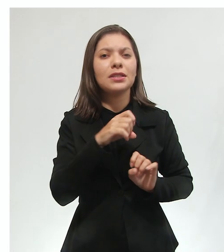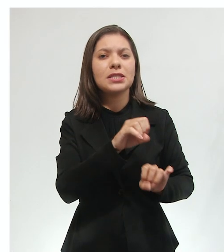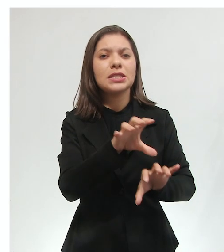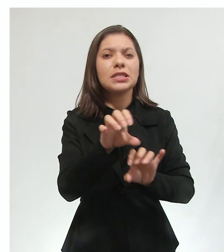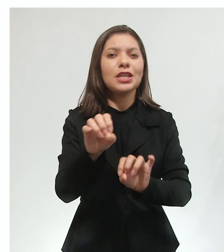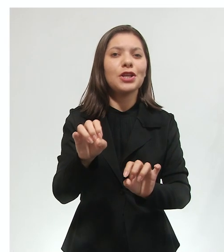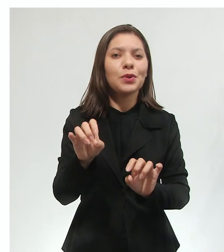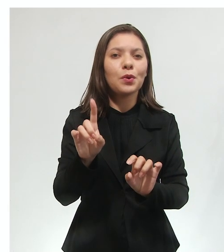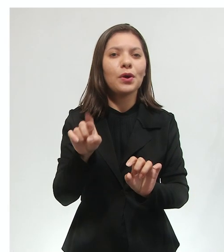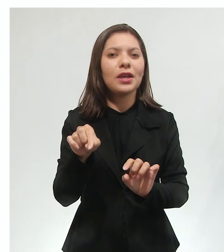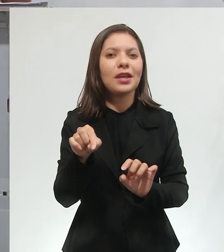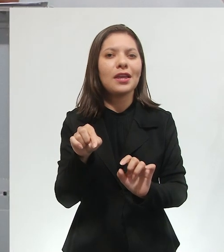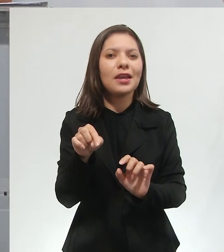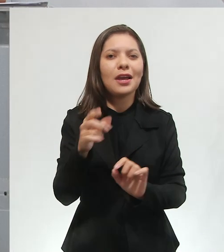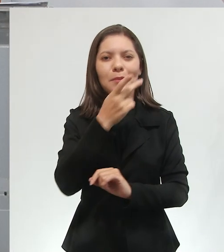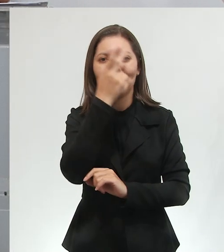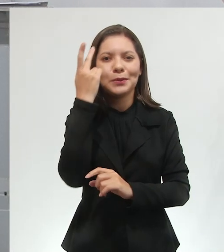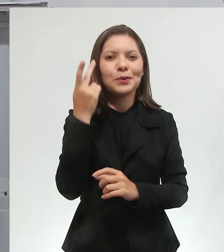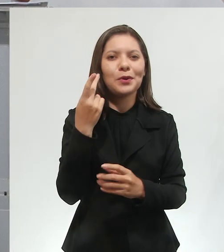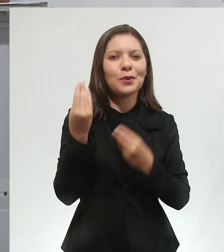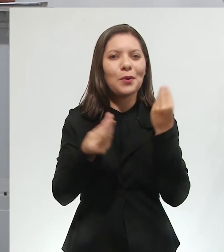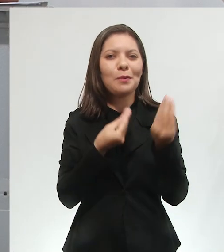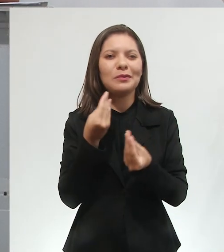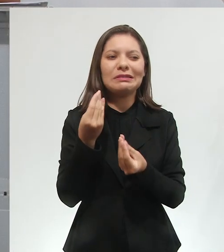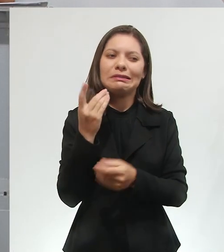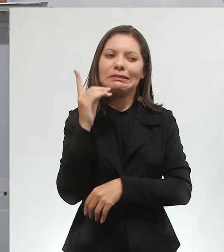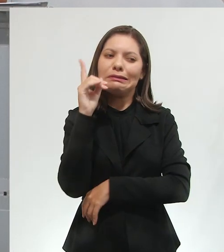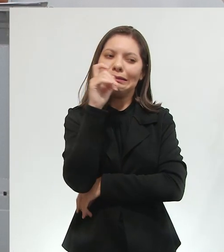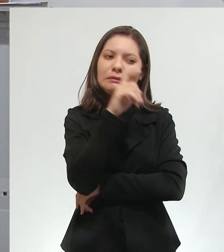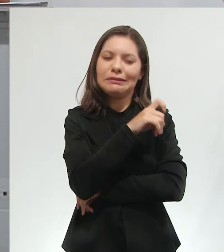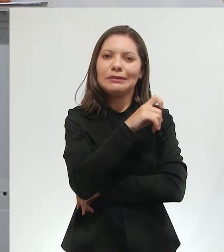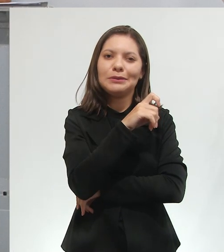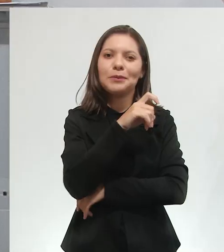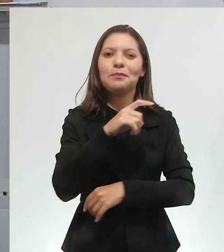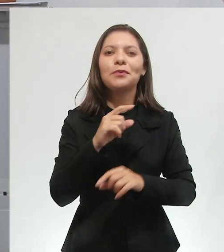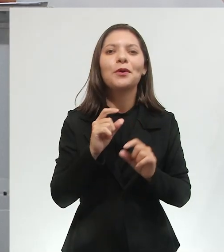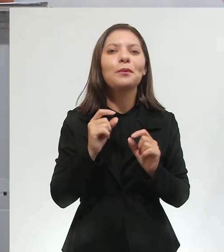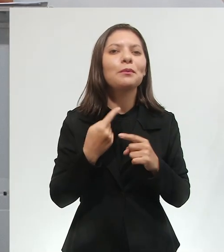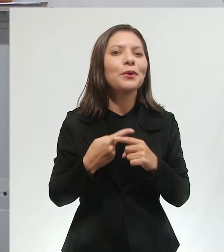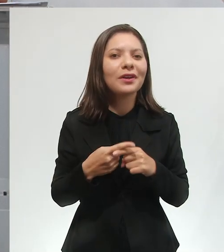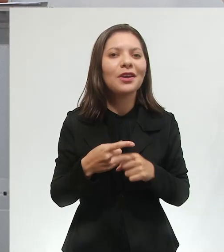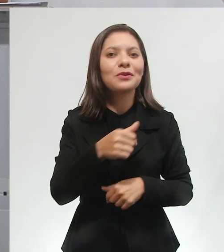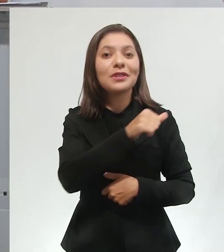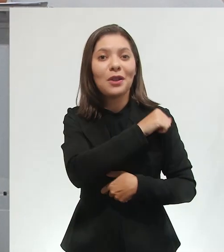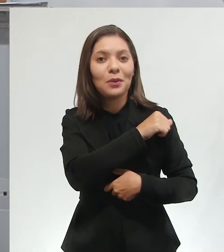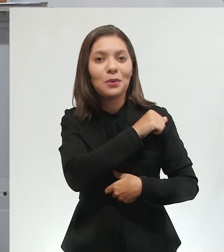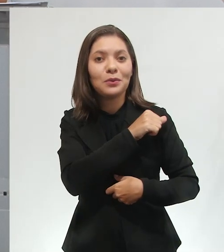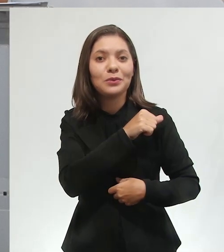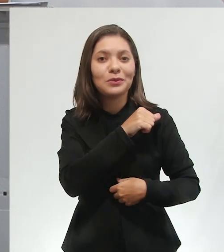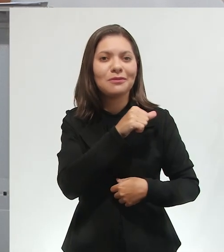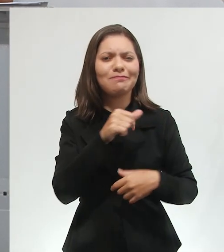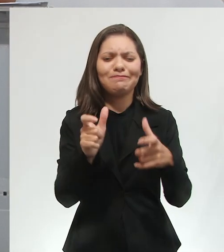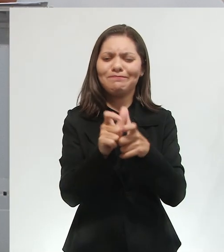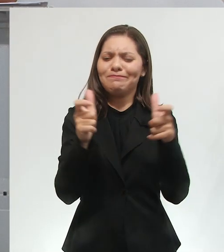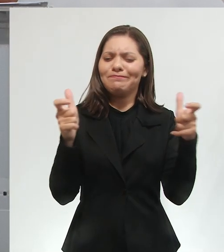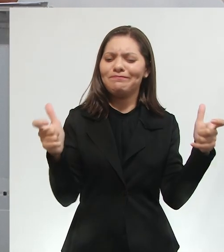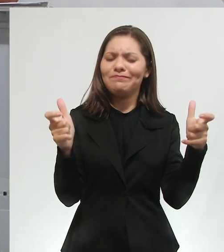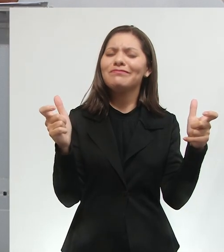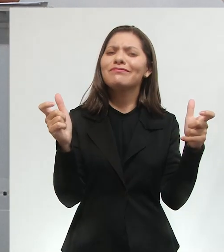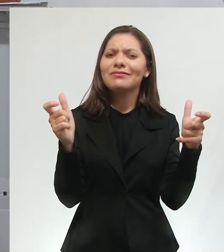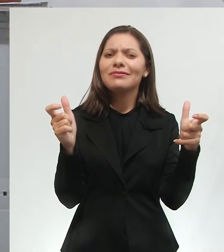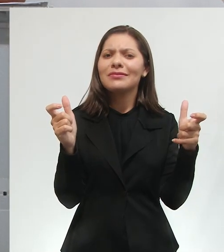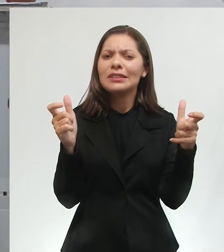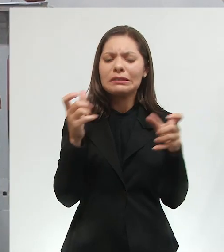frequentemente desafiam a aprendizagem. O que acontece? Os alunos, no geral, têm dificuldade de